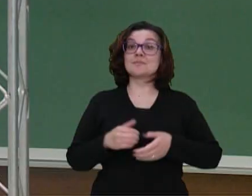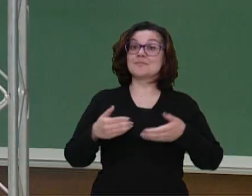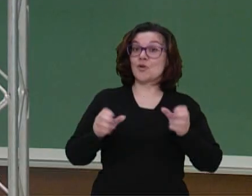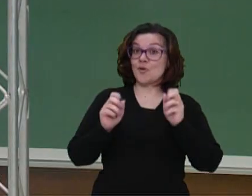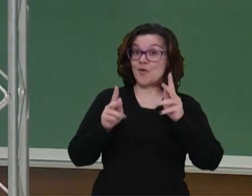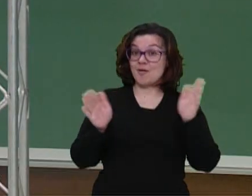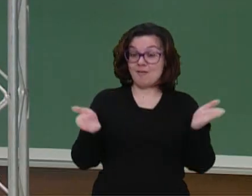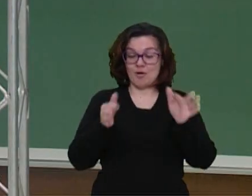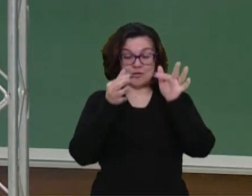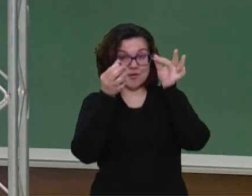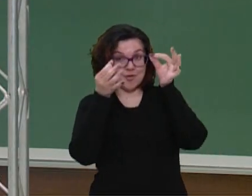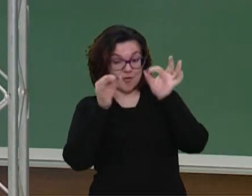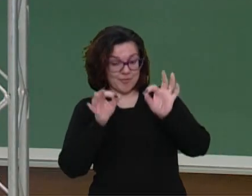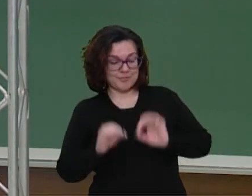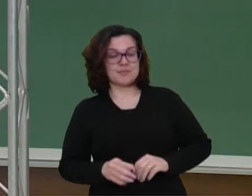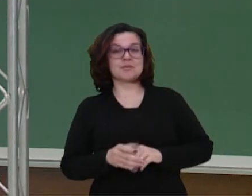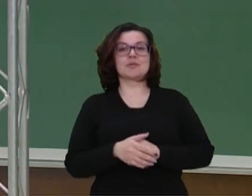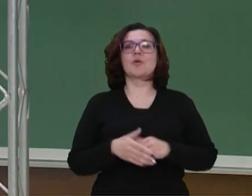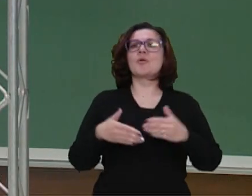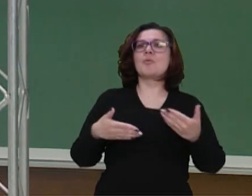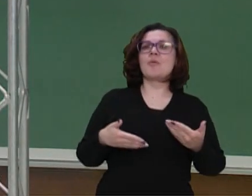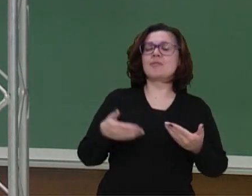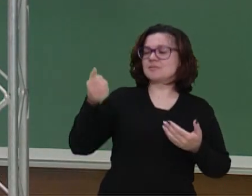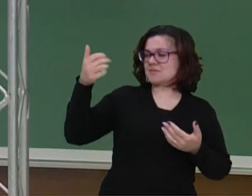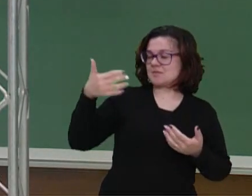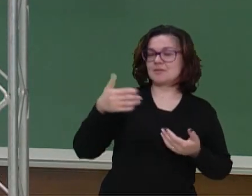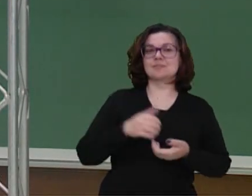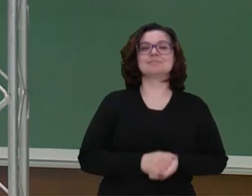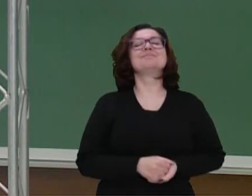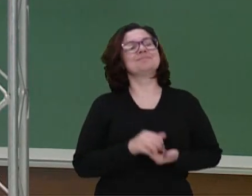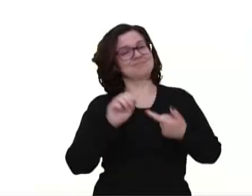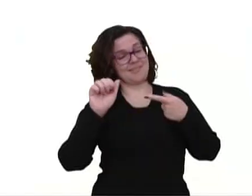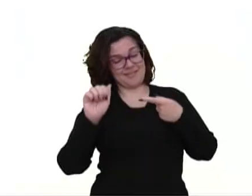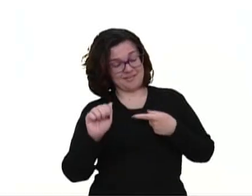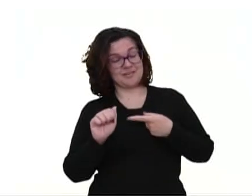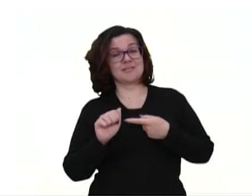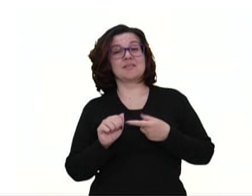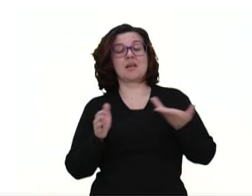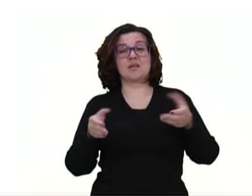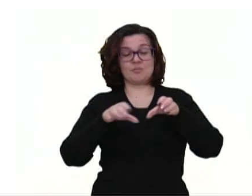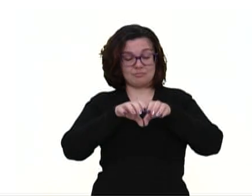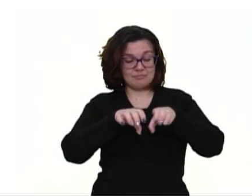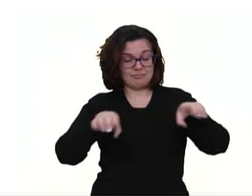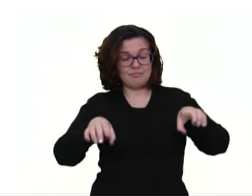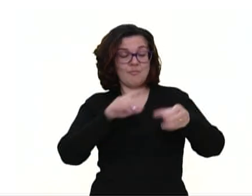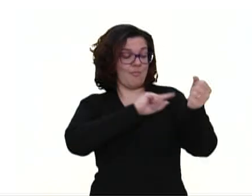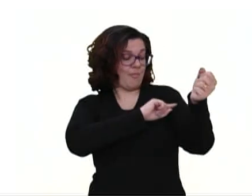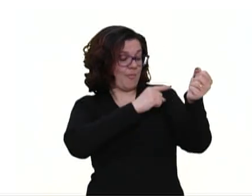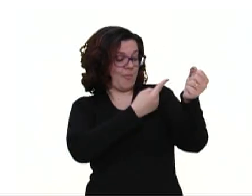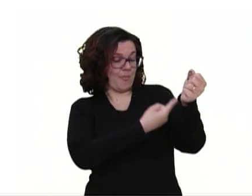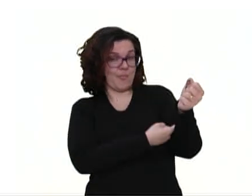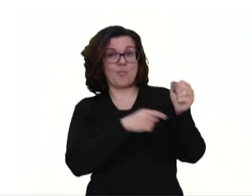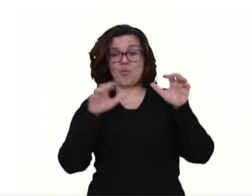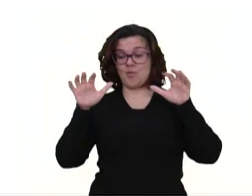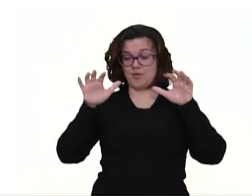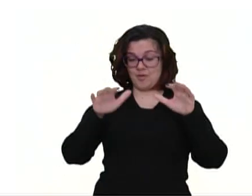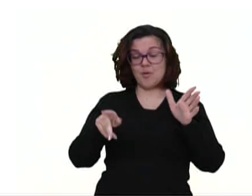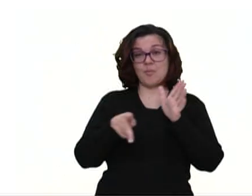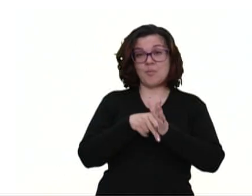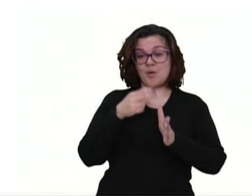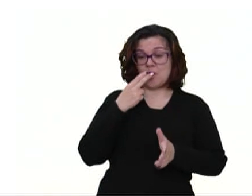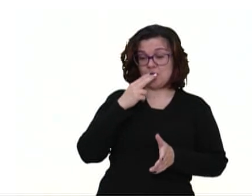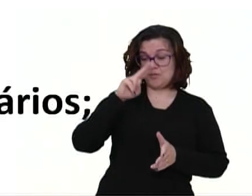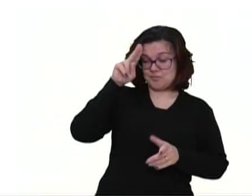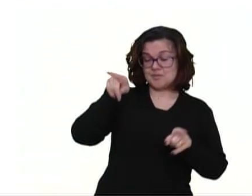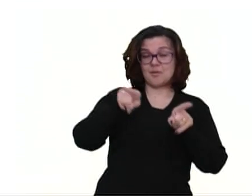Ok, vamos corrigir. A alternativa correta, a letra A, repartir a Polônia em 2 zonas de influência nazista